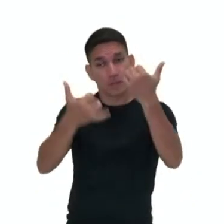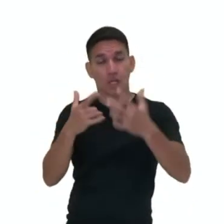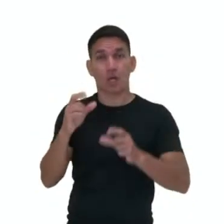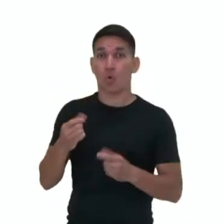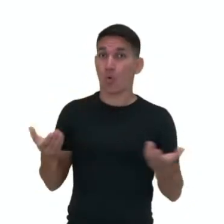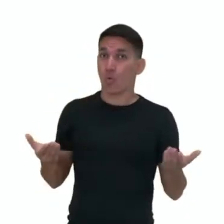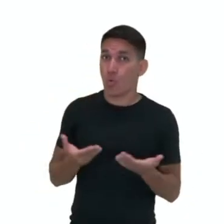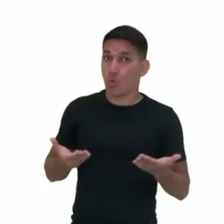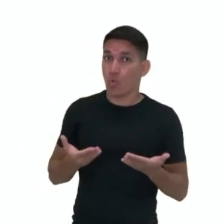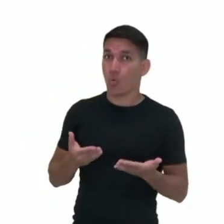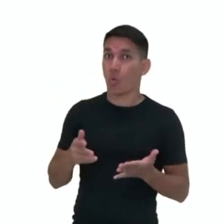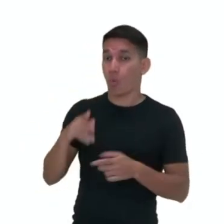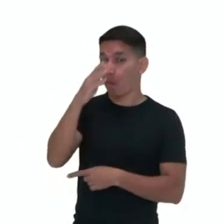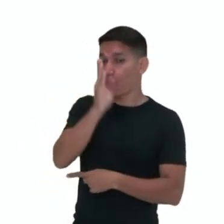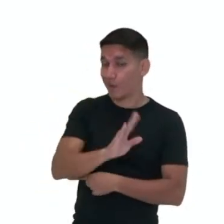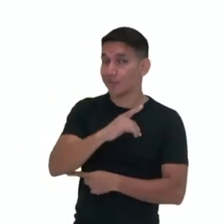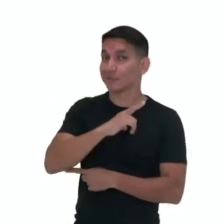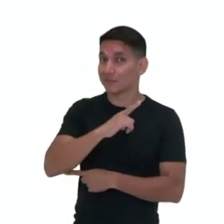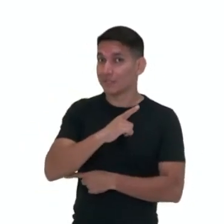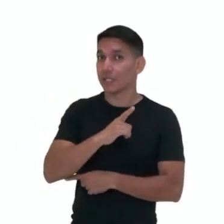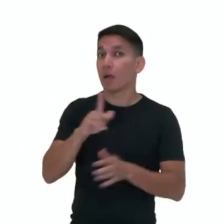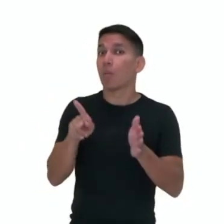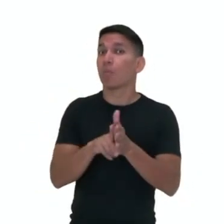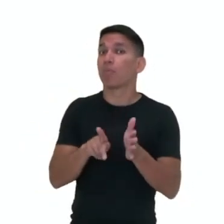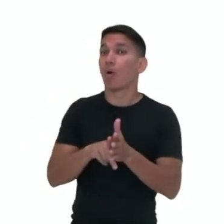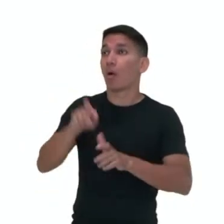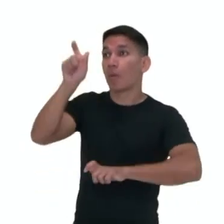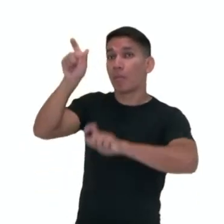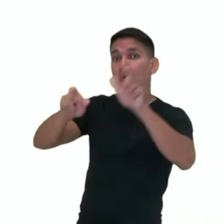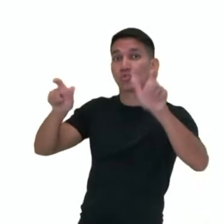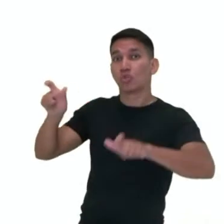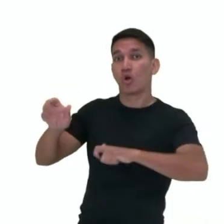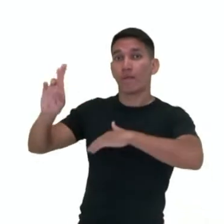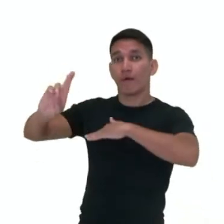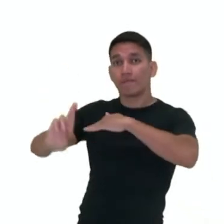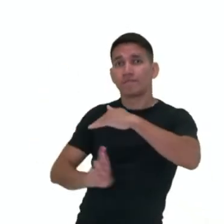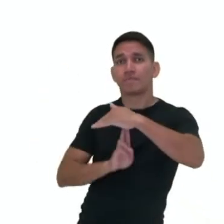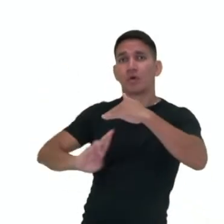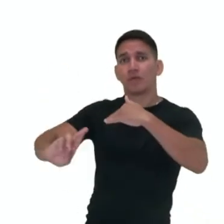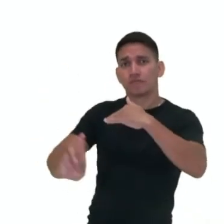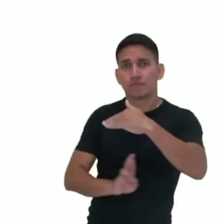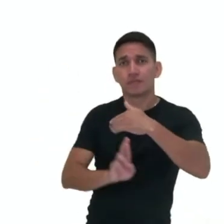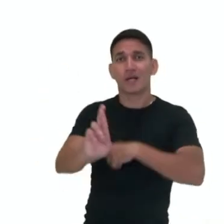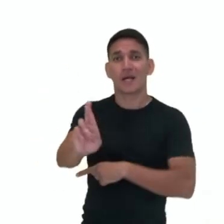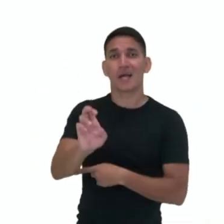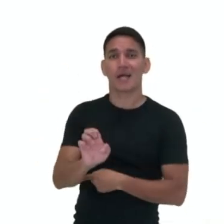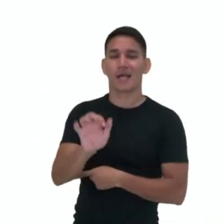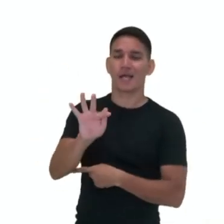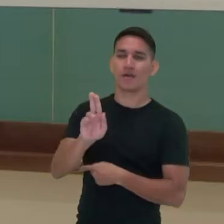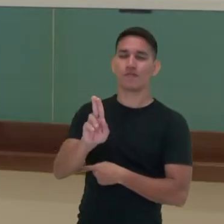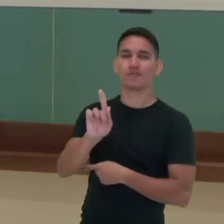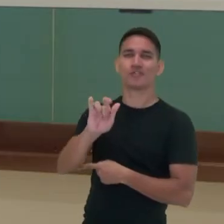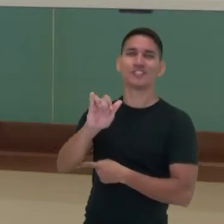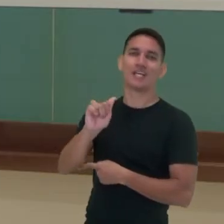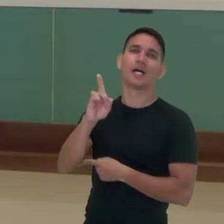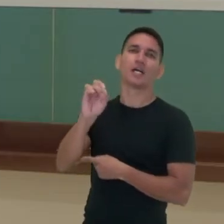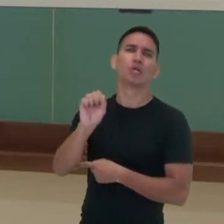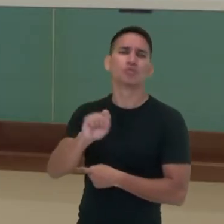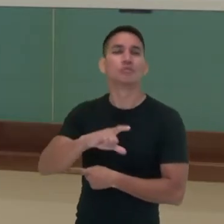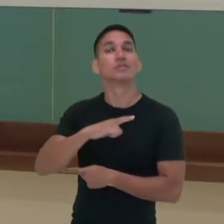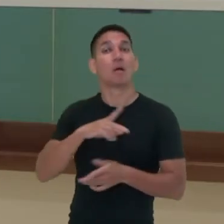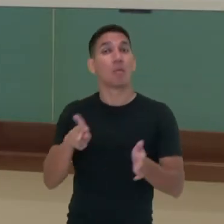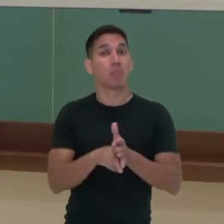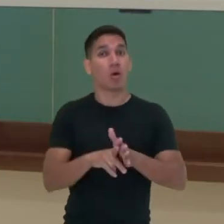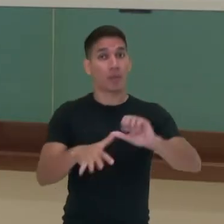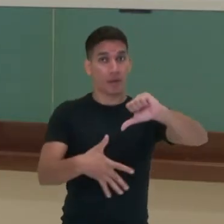o Brasil está enfrentando um processo de imigração de refugiados, né? Refugiados de várias situações, tanto na América